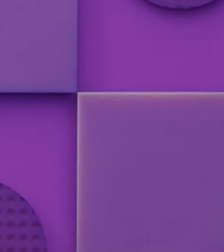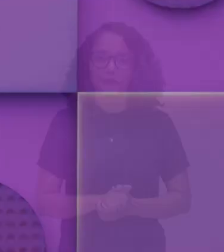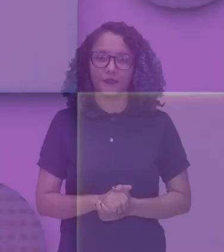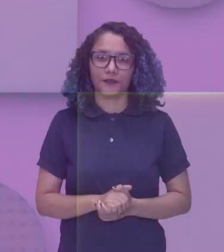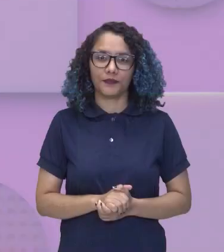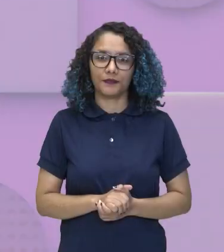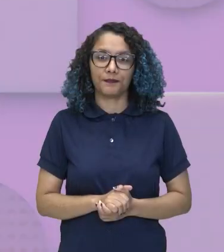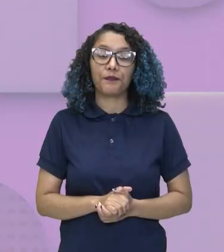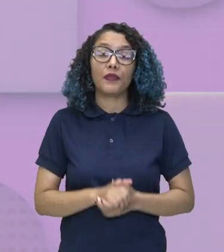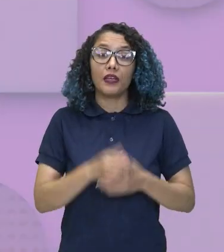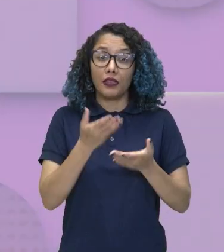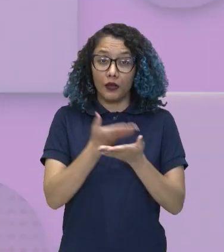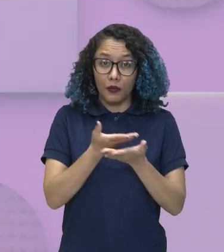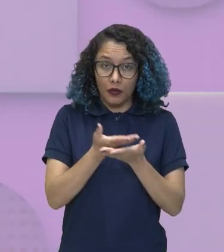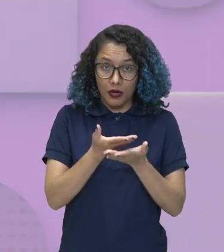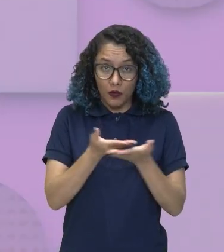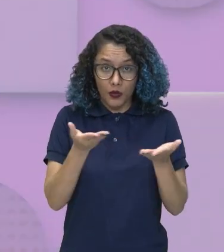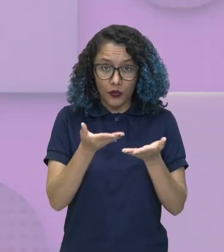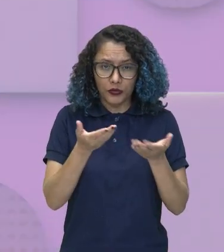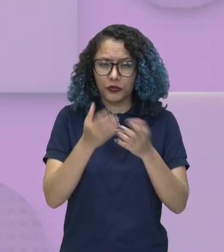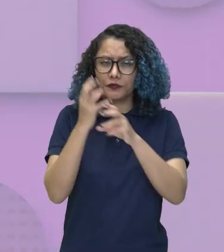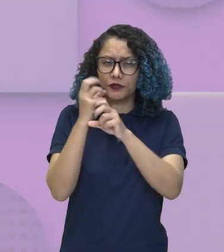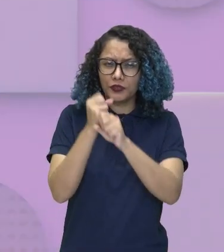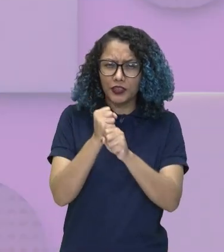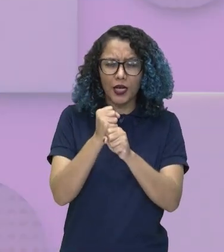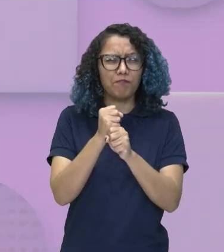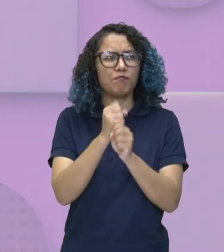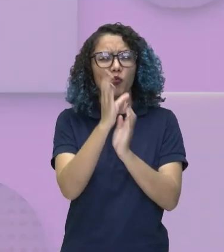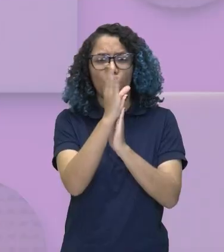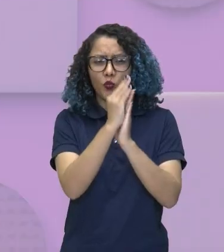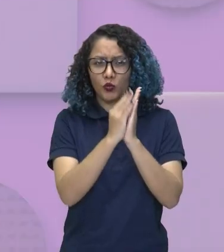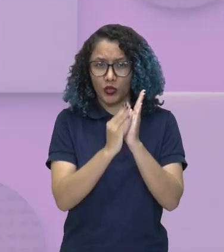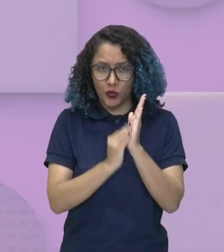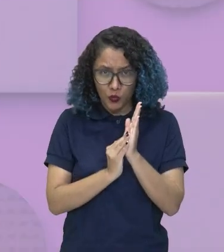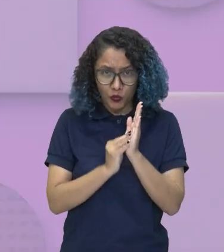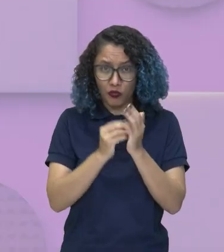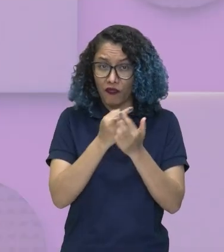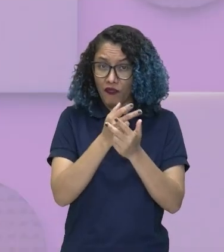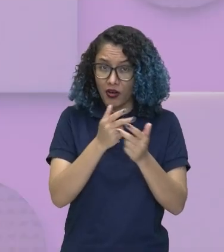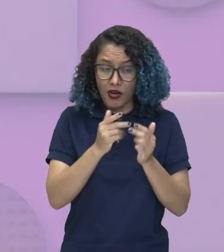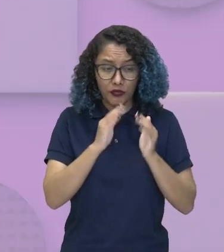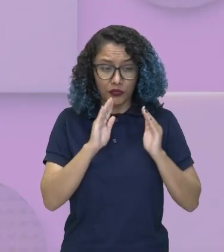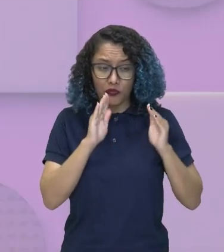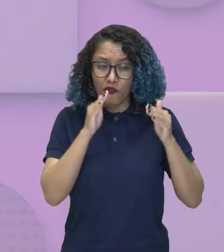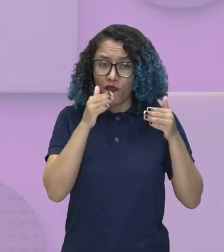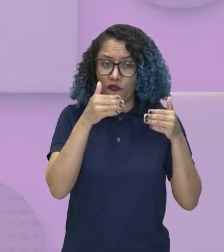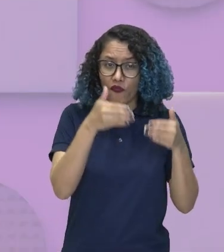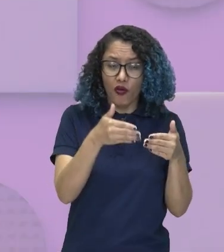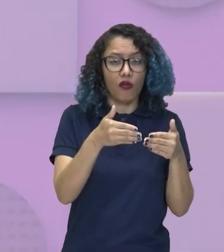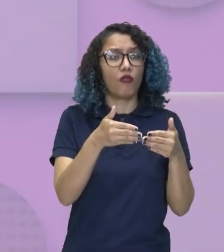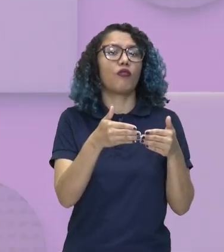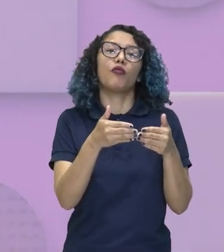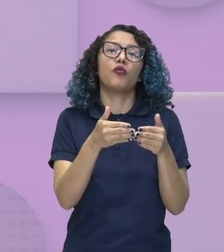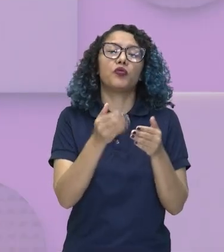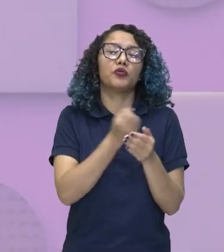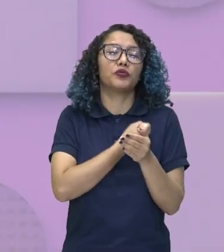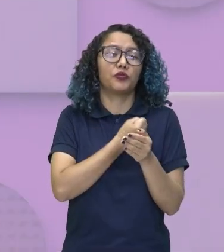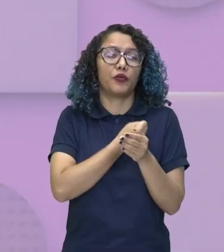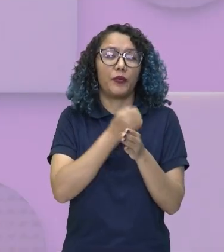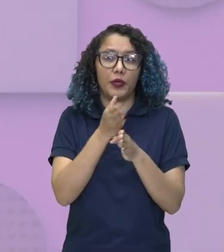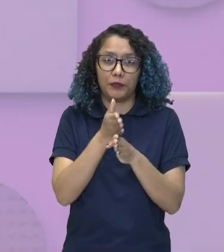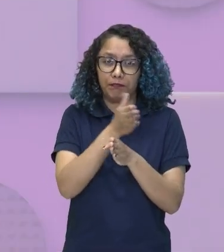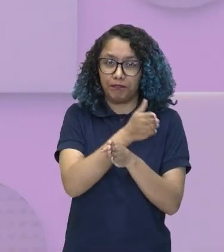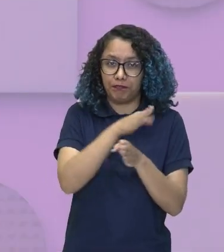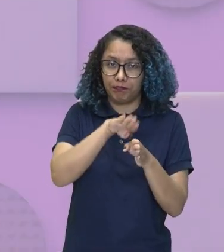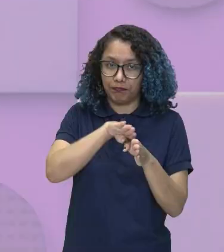E aqui na nossa aula nós vamos revisar muita coisa sobre os nossos números inteiros, tá bom? Então é exatamente quando a